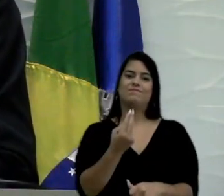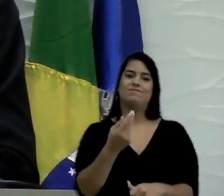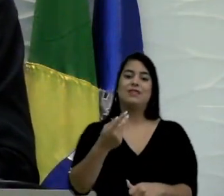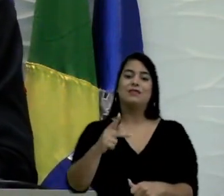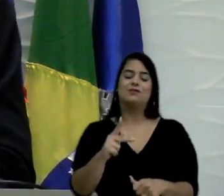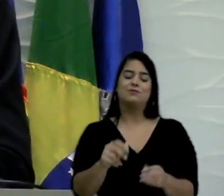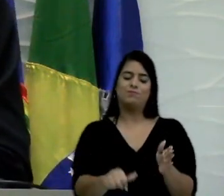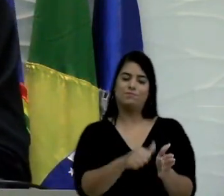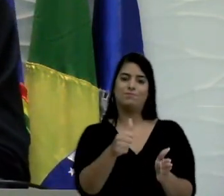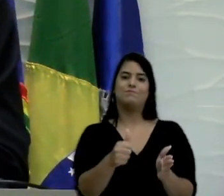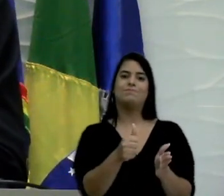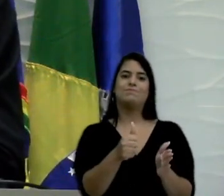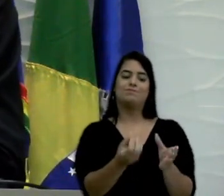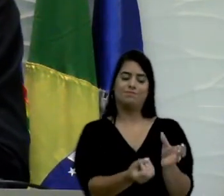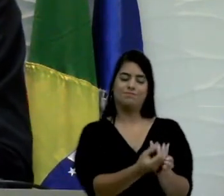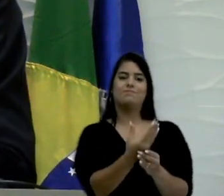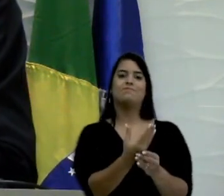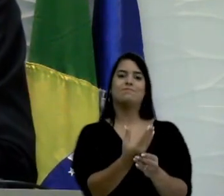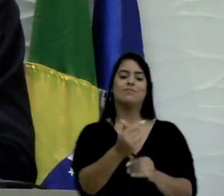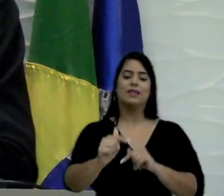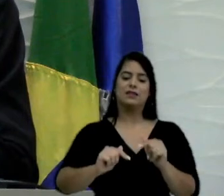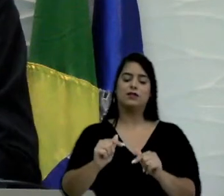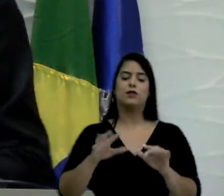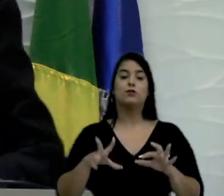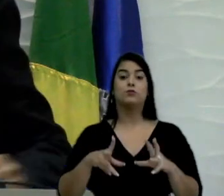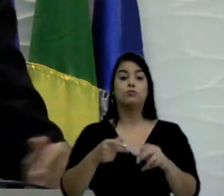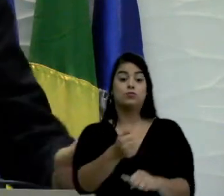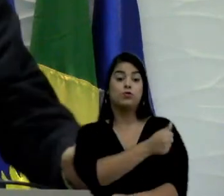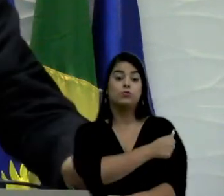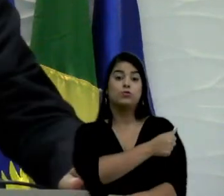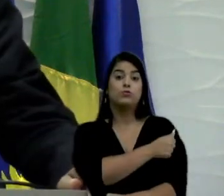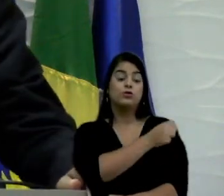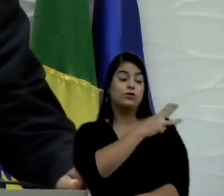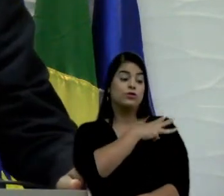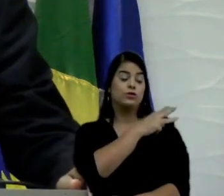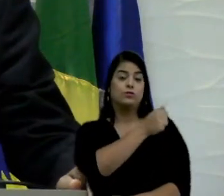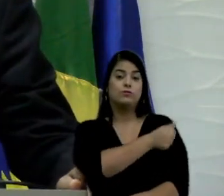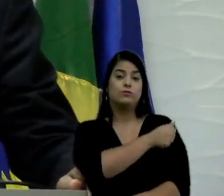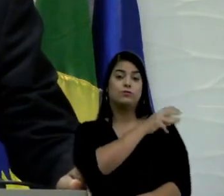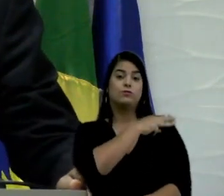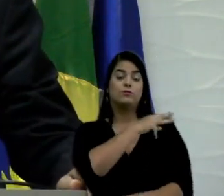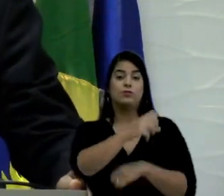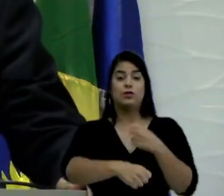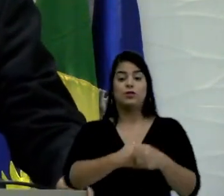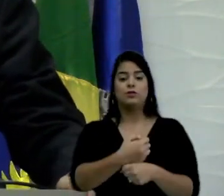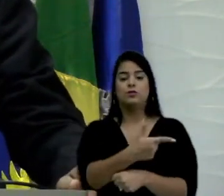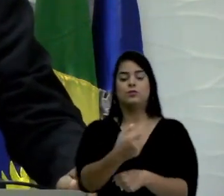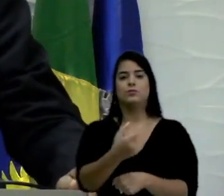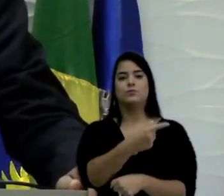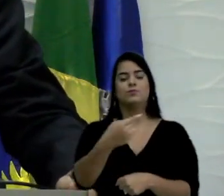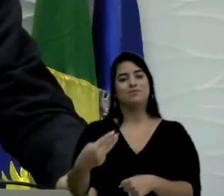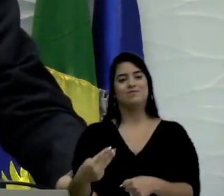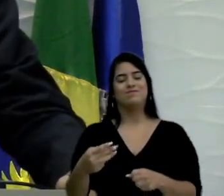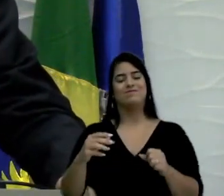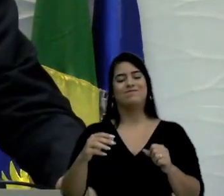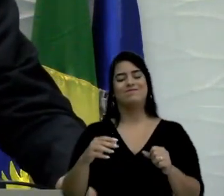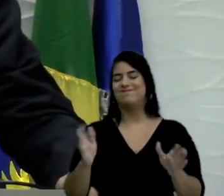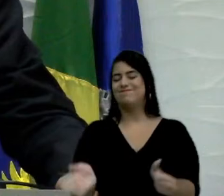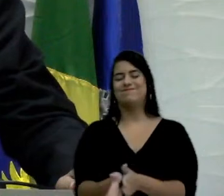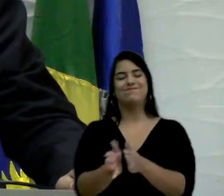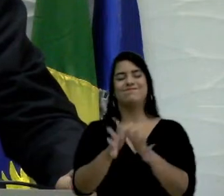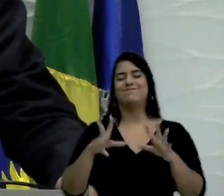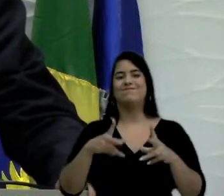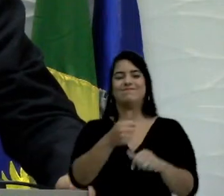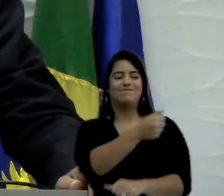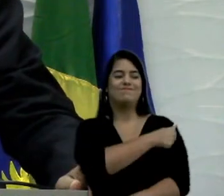primeira edição trabalhada com todos os alunos do terceiro ano de 2023 parabéns a todos os alunos da